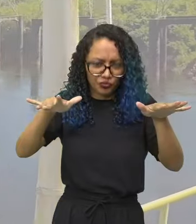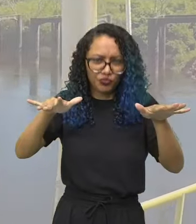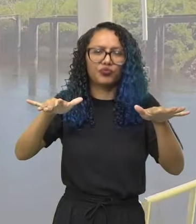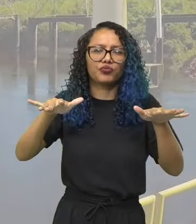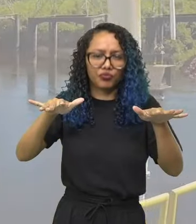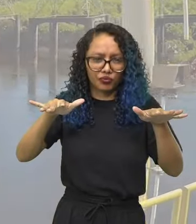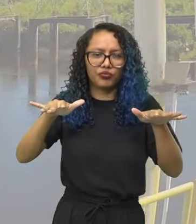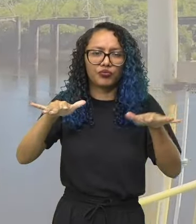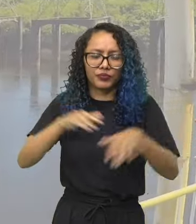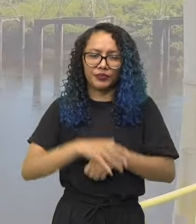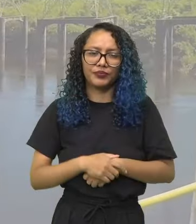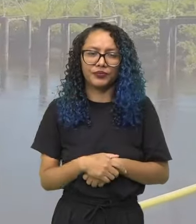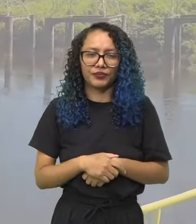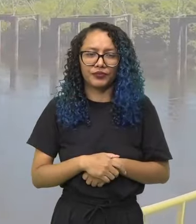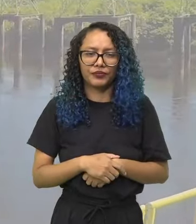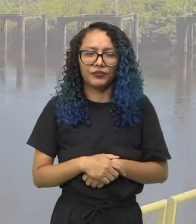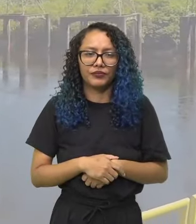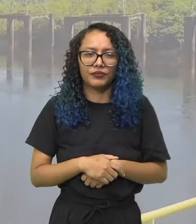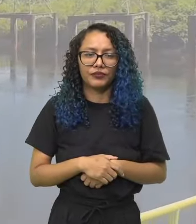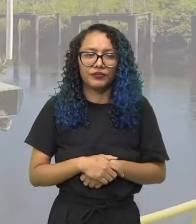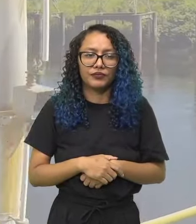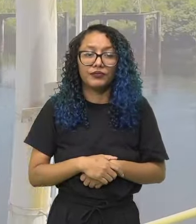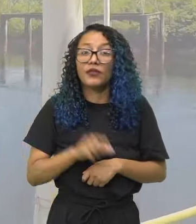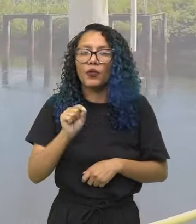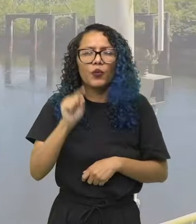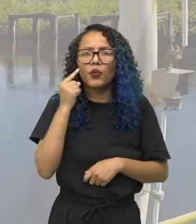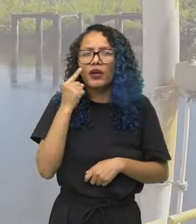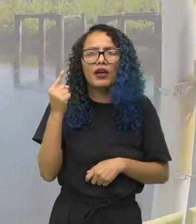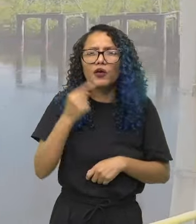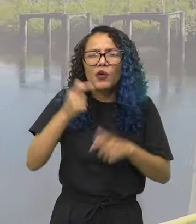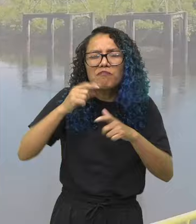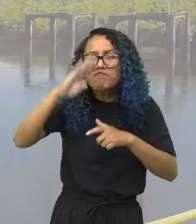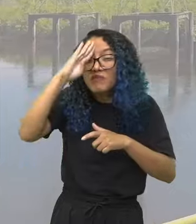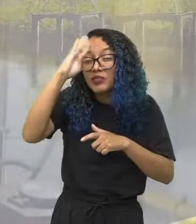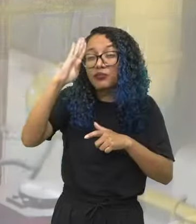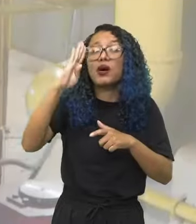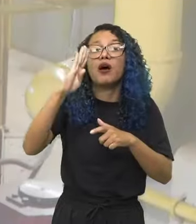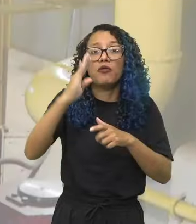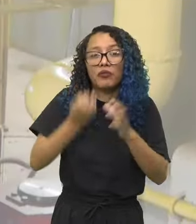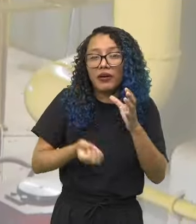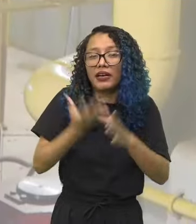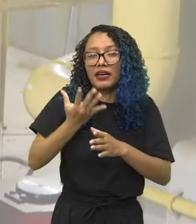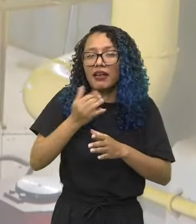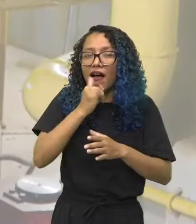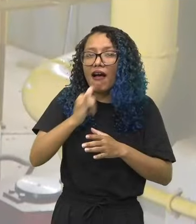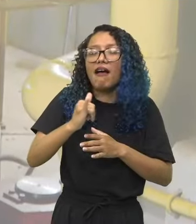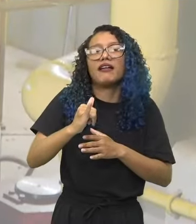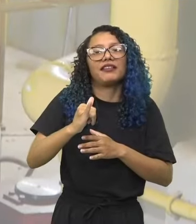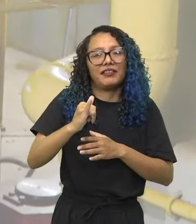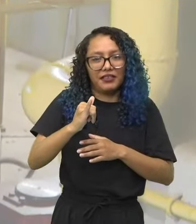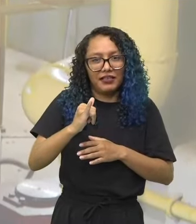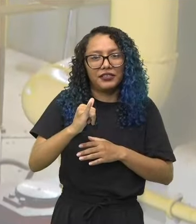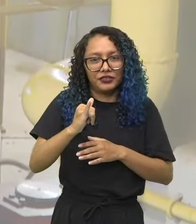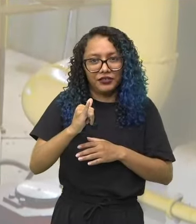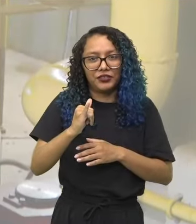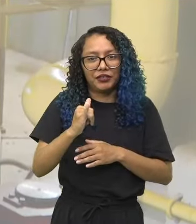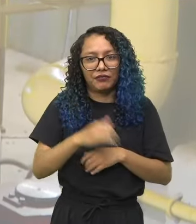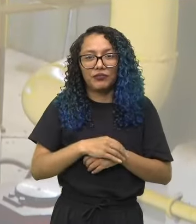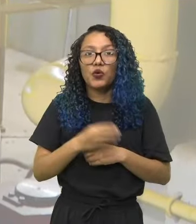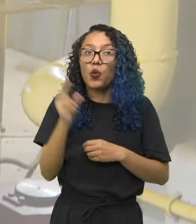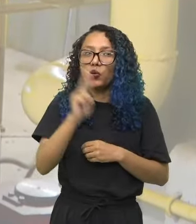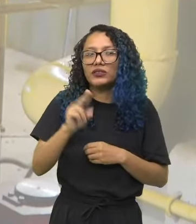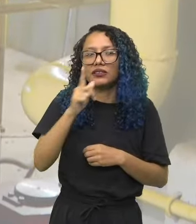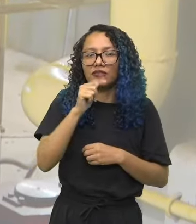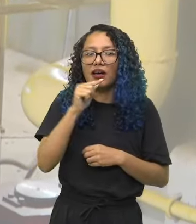é o coração de uma energia baseada na força das águas, como acontece aqui na